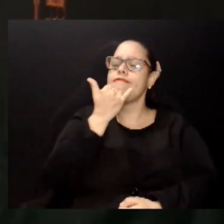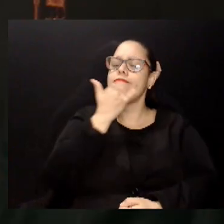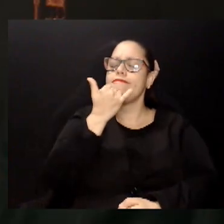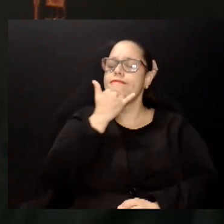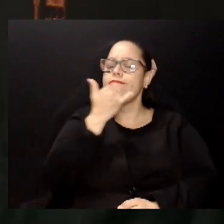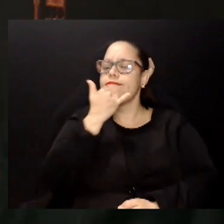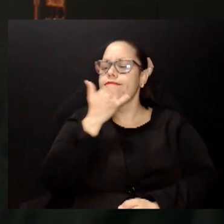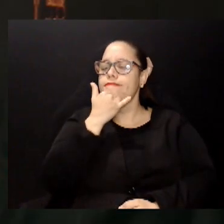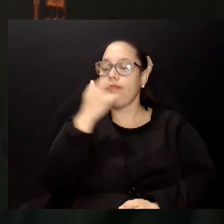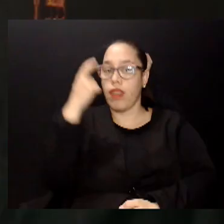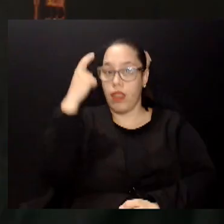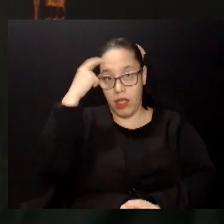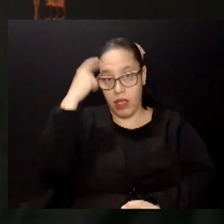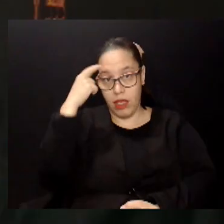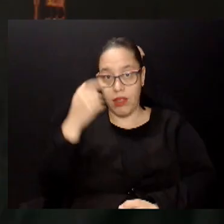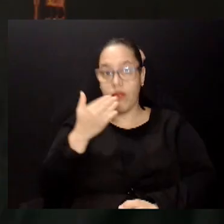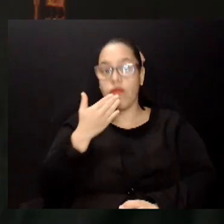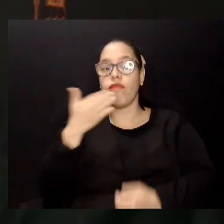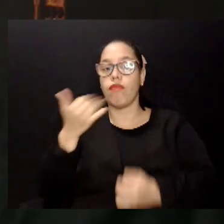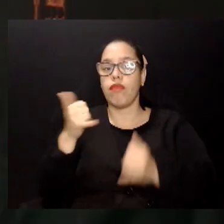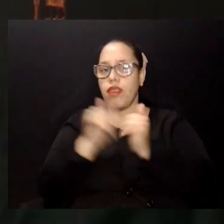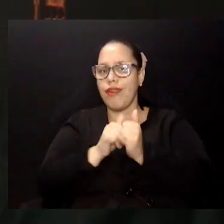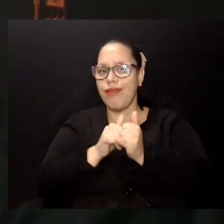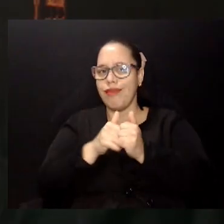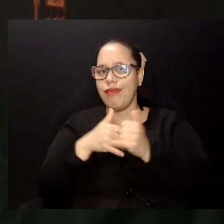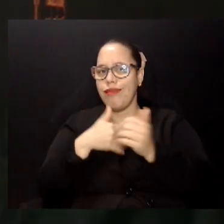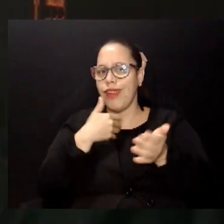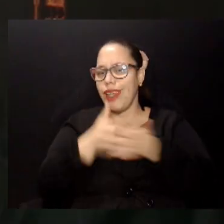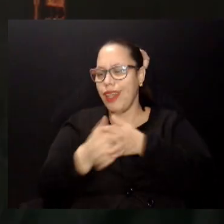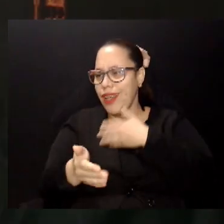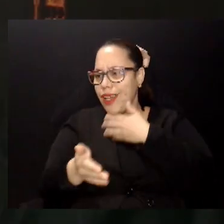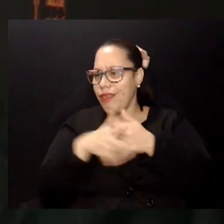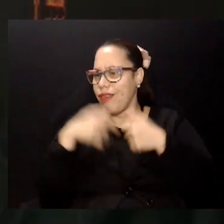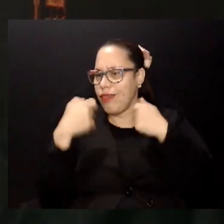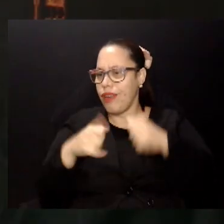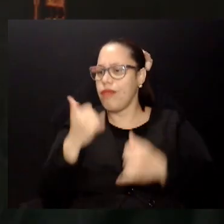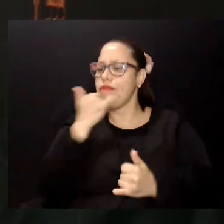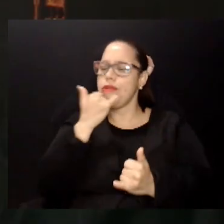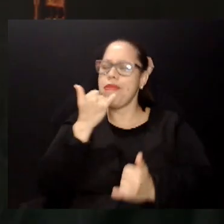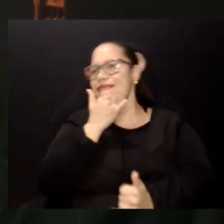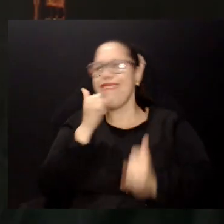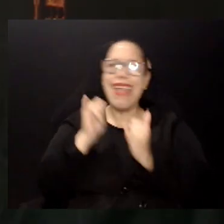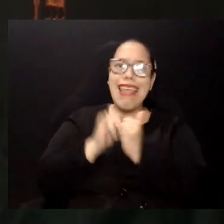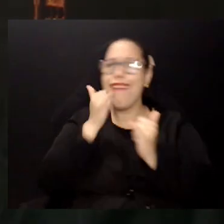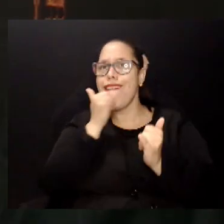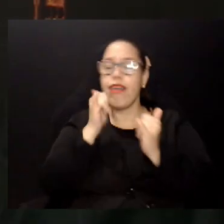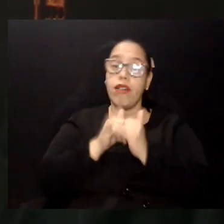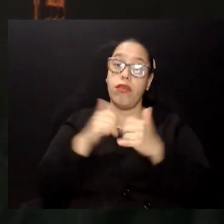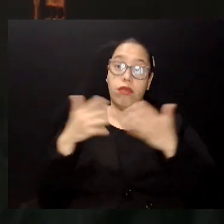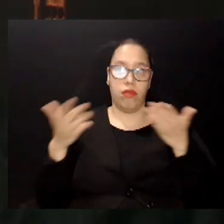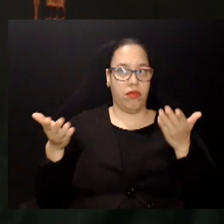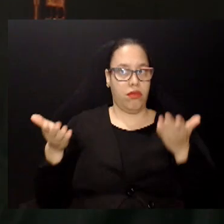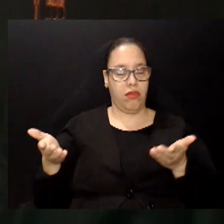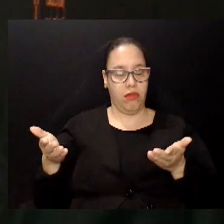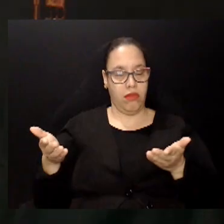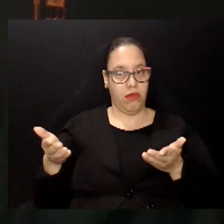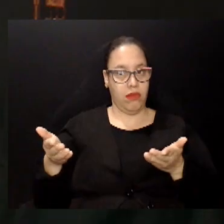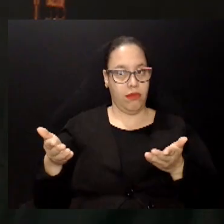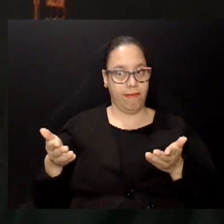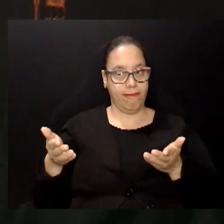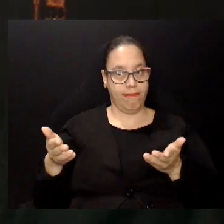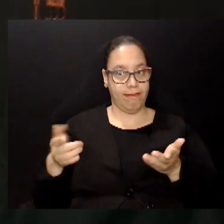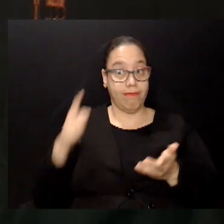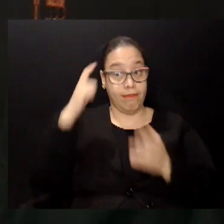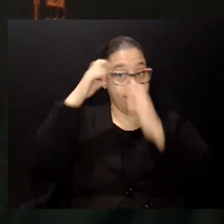Daqui a pouco você está pedindo desculpa por algo que não tem nada a ver e você está desculpa. Então, gente, o negócio é o seguinte, nosso cérebro é algo